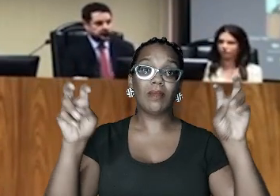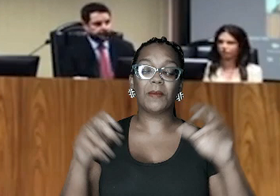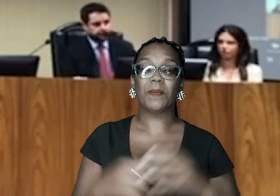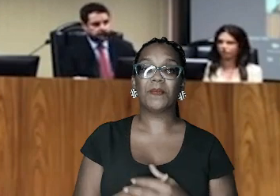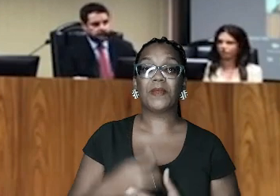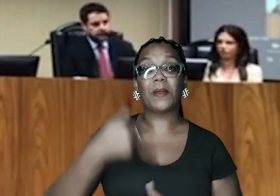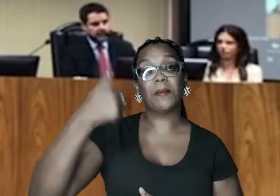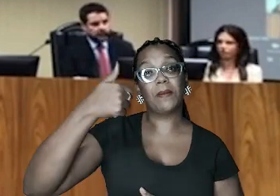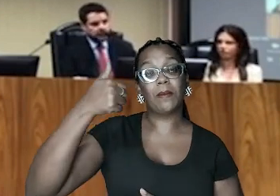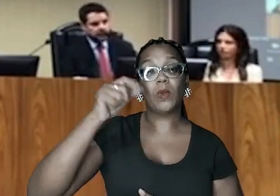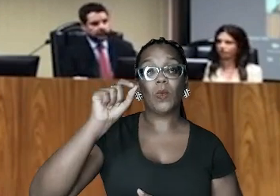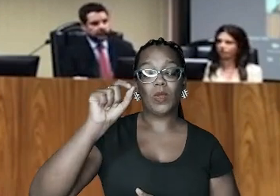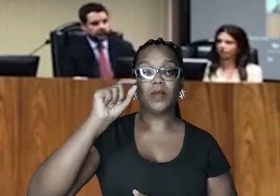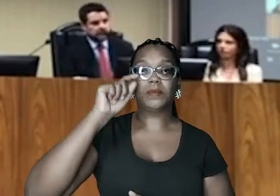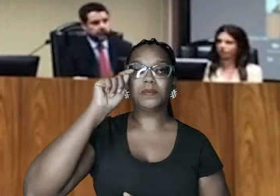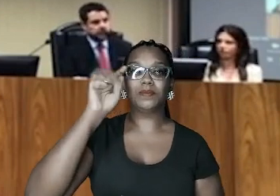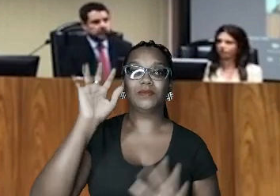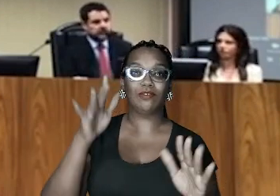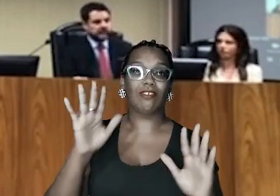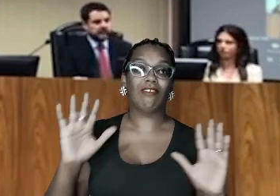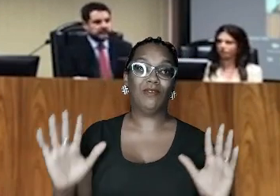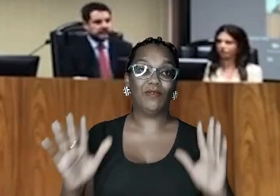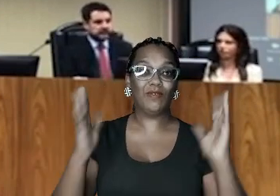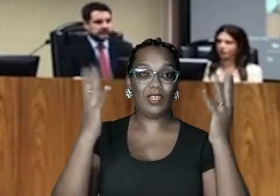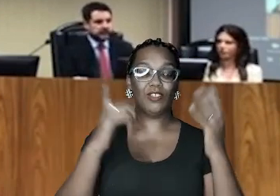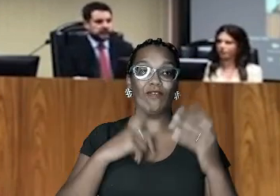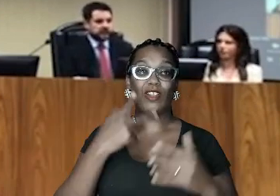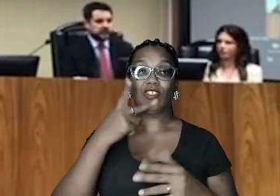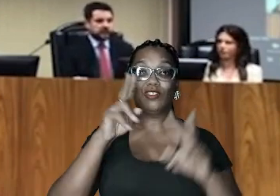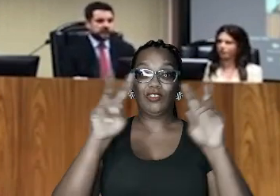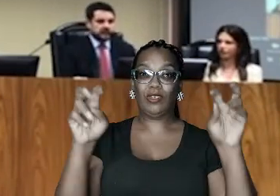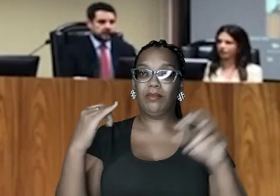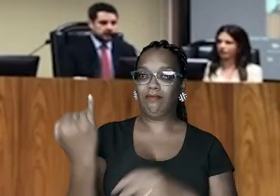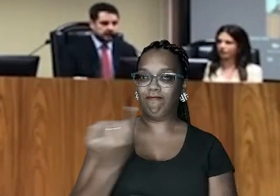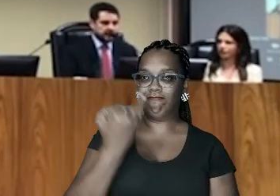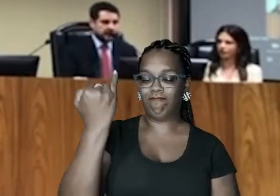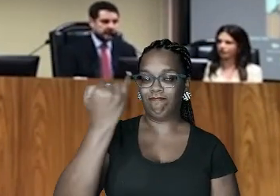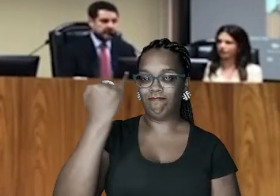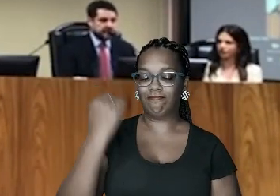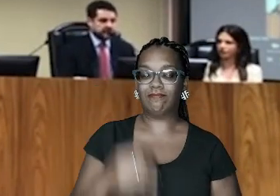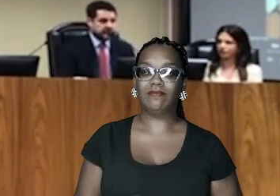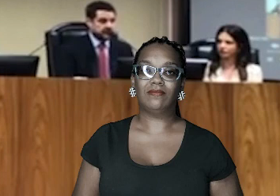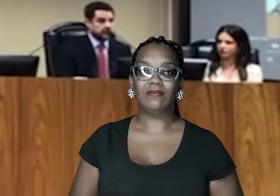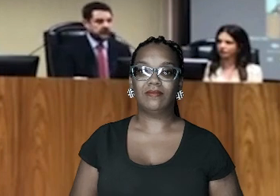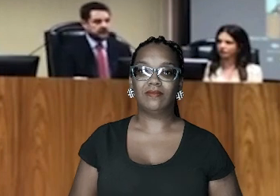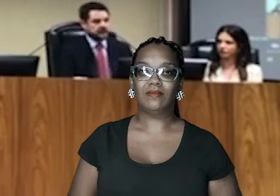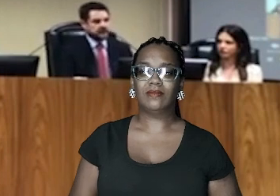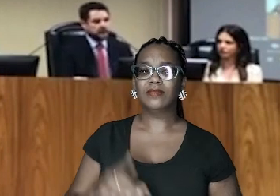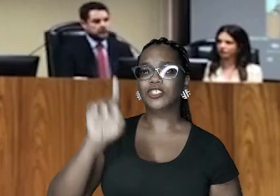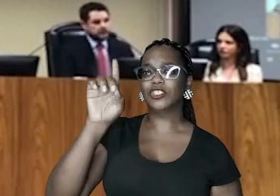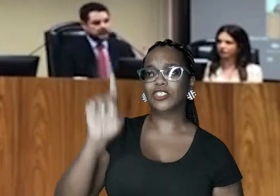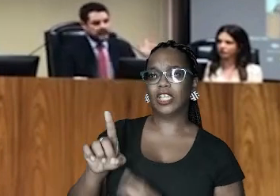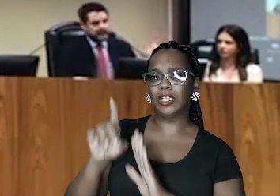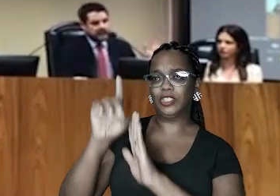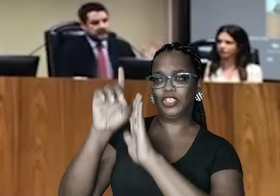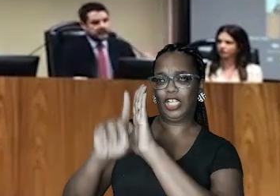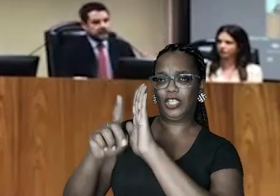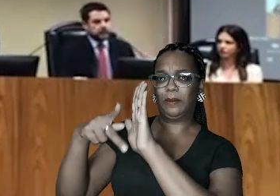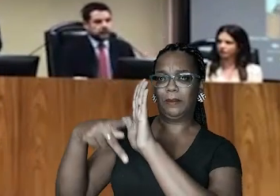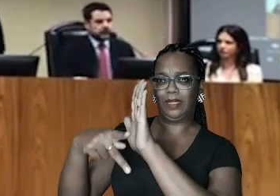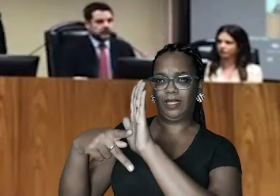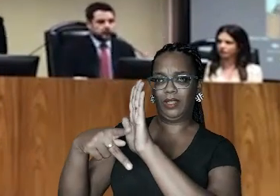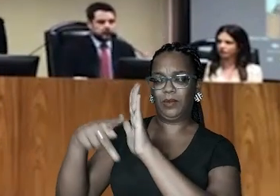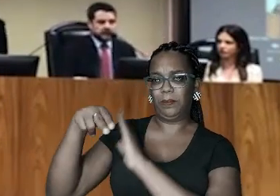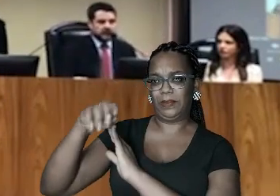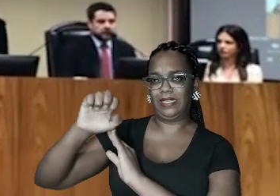em relação ao tema de fundo quer dizer o primeiro deles já que o evento é um evento que fala da interface tão relevante entre